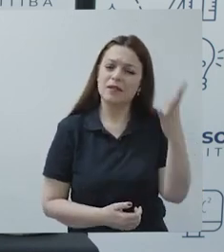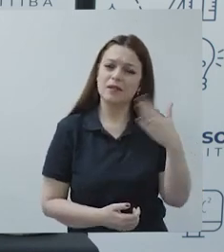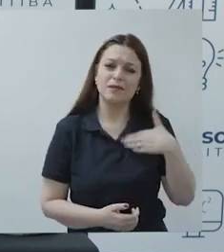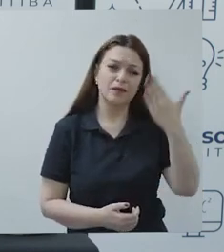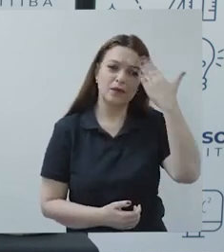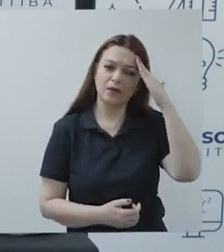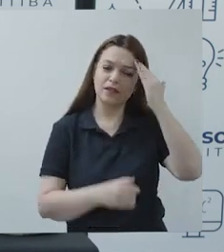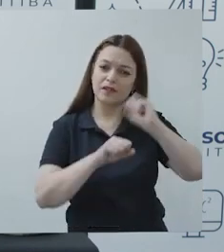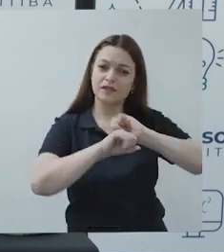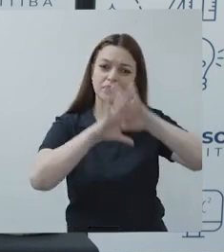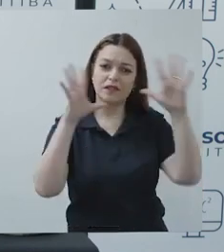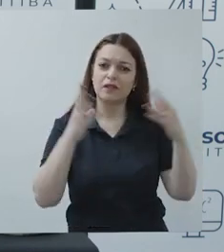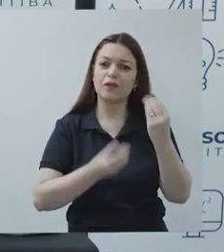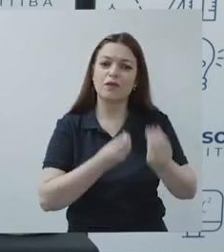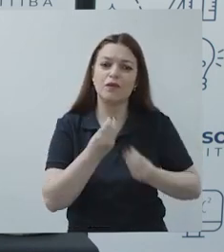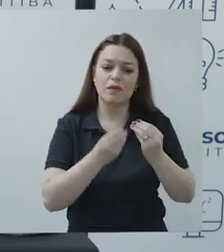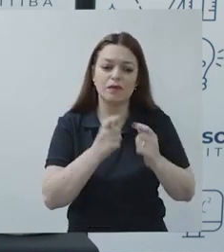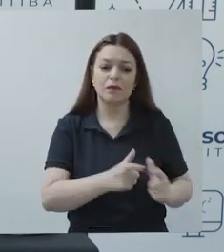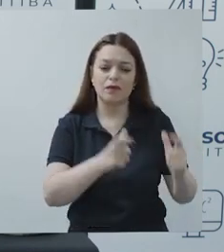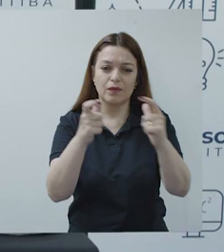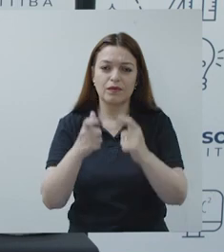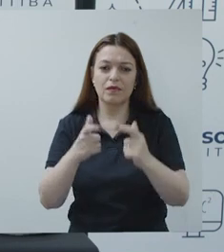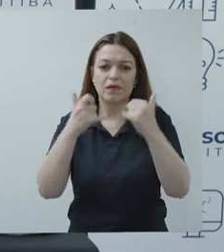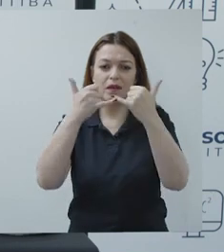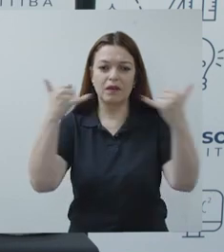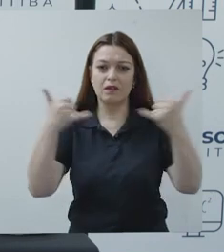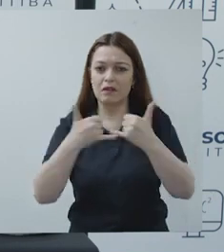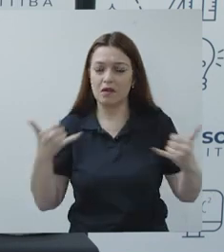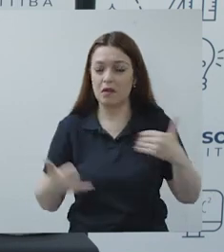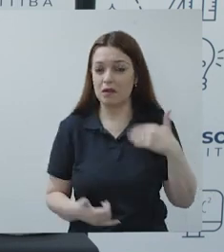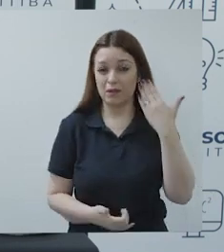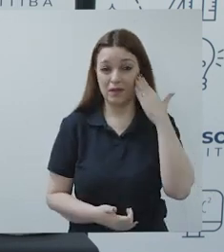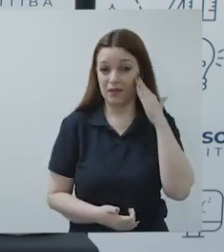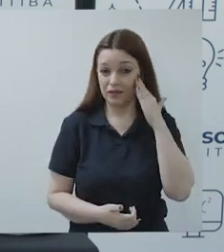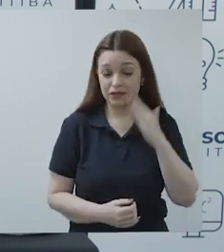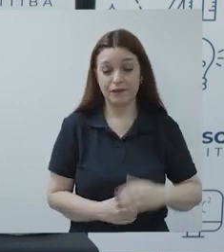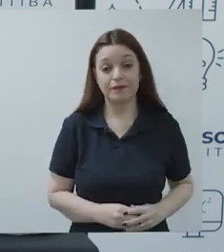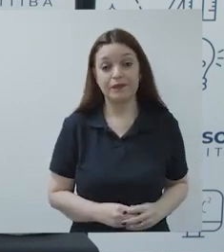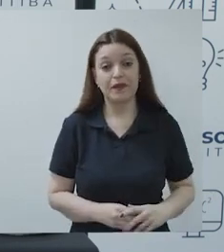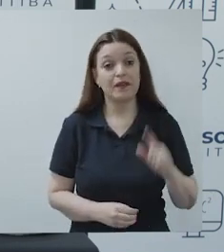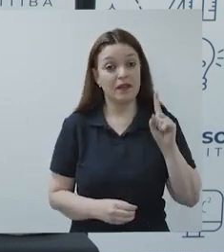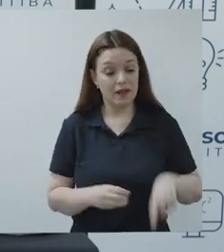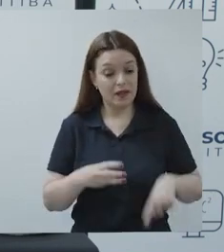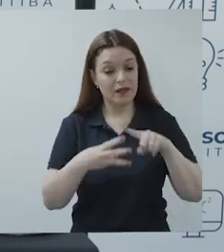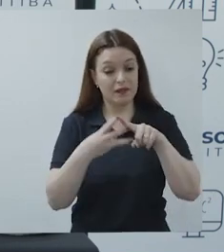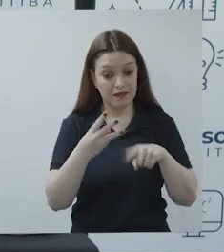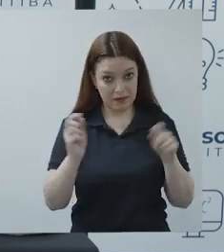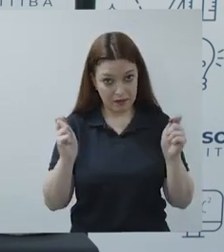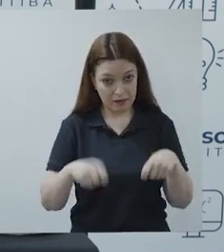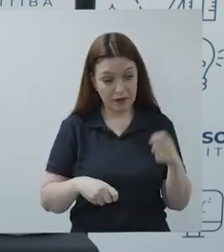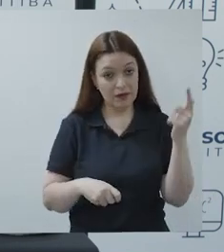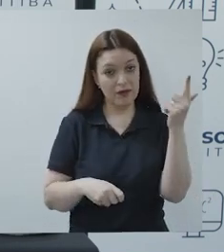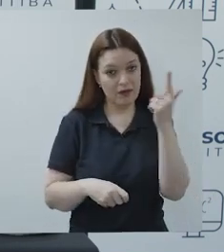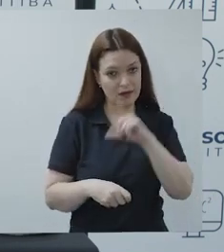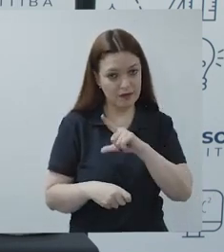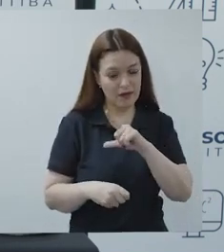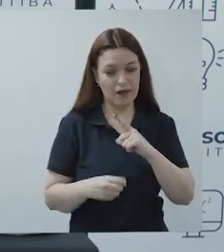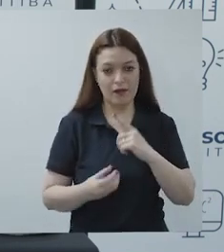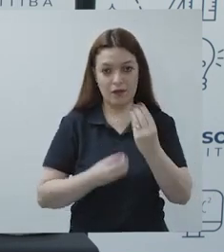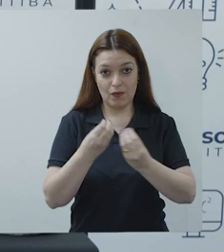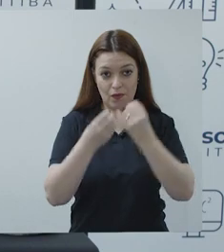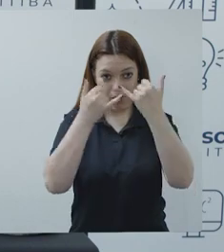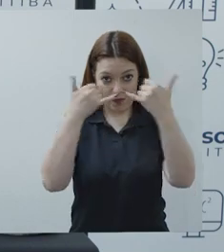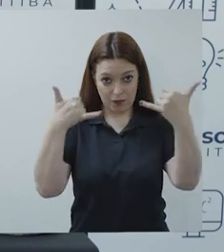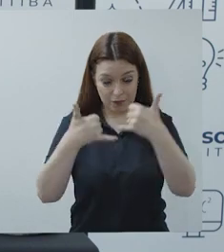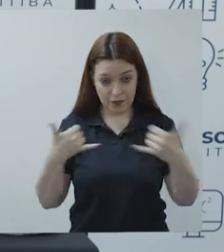a posição. Você falou as que linhas. São três posições, né? Isso, as três linhas que a gente pode ganhar, isso? Isso. Então tá, então eu vou